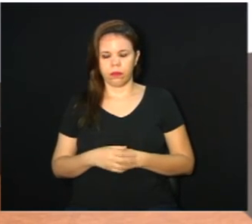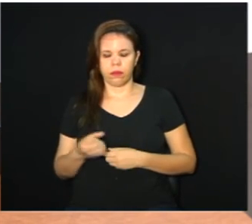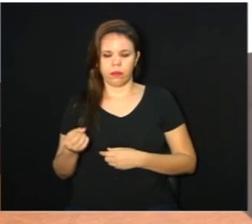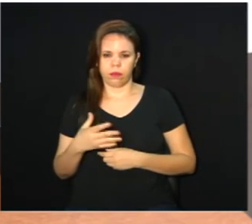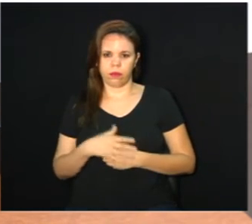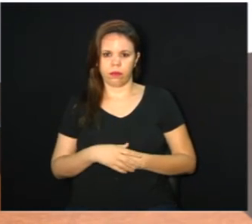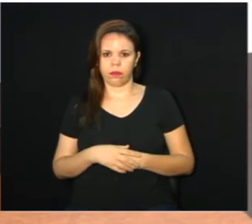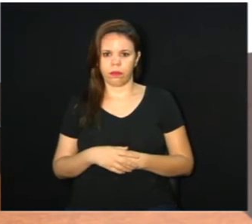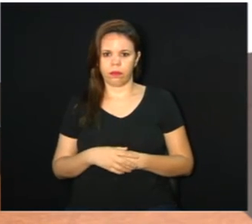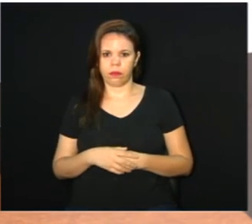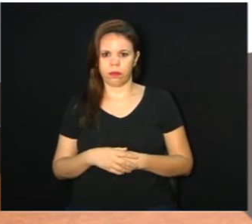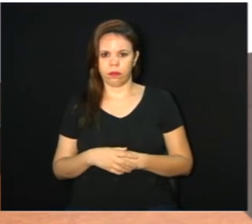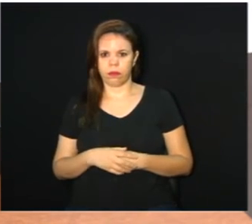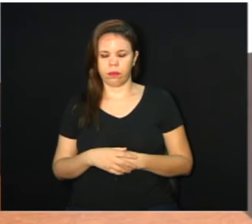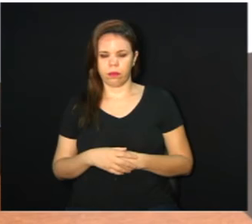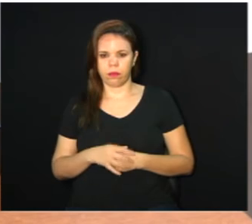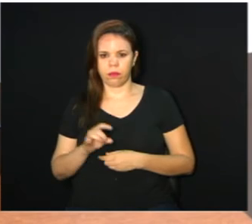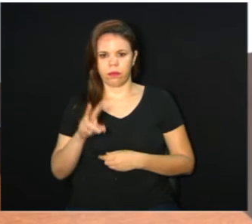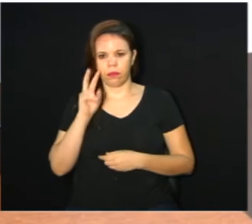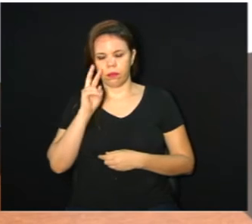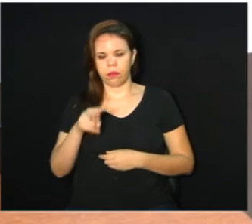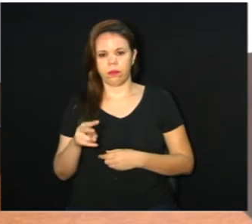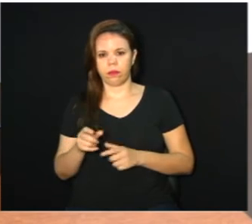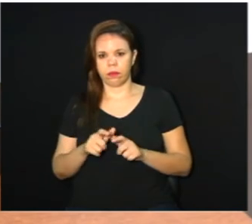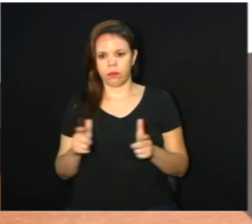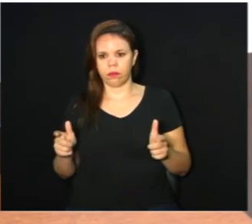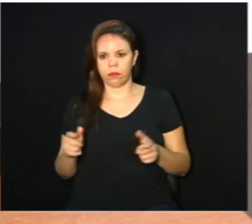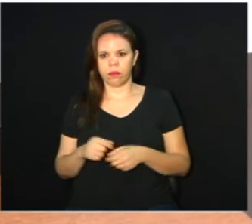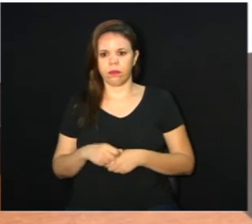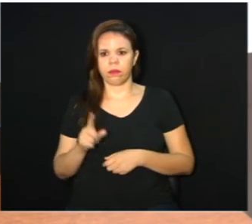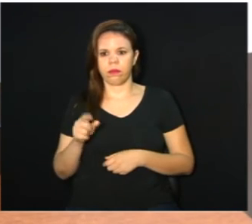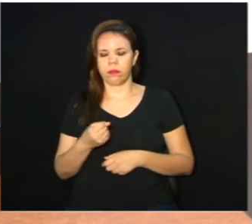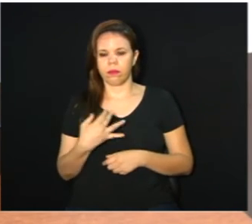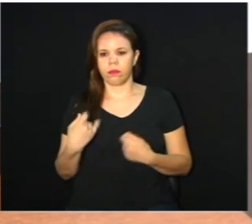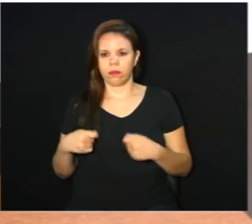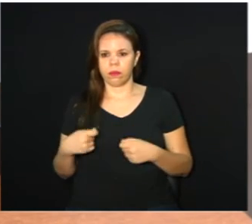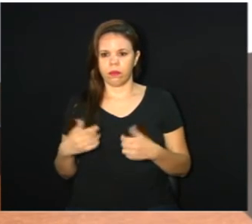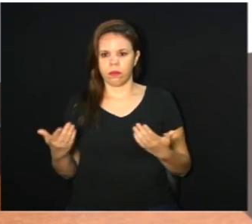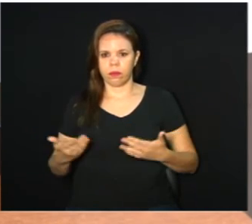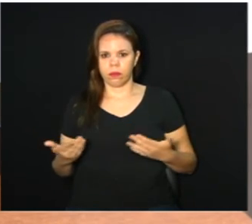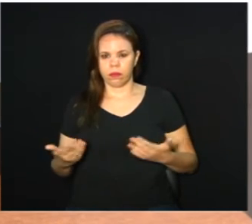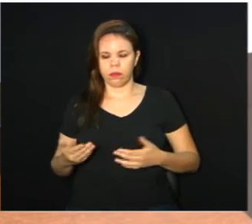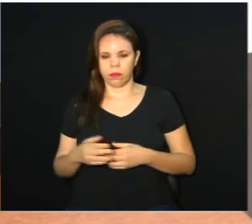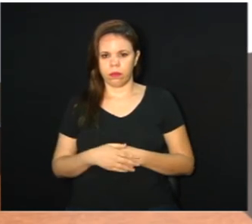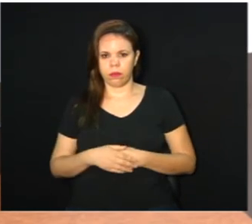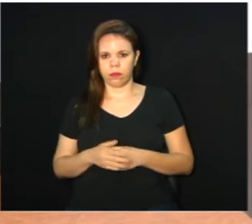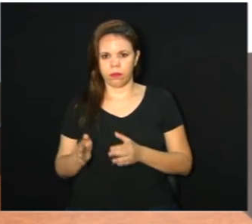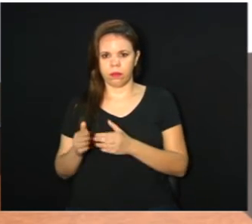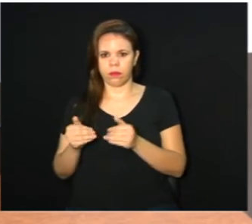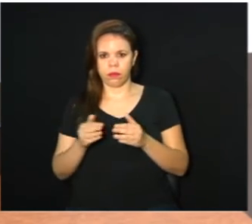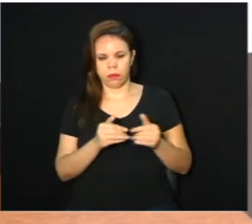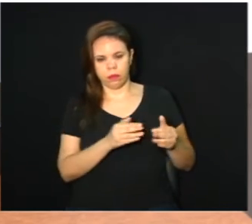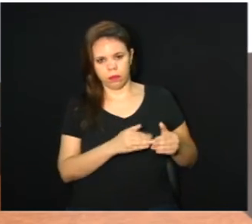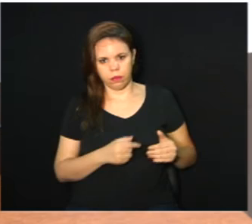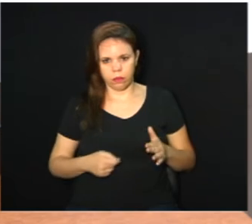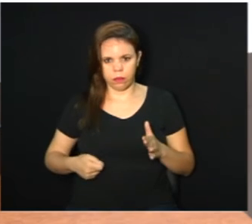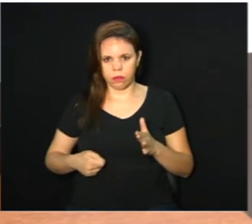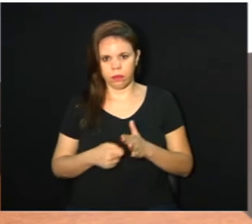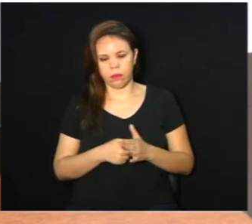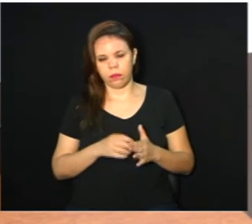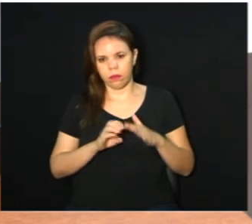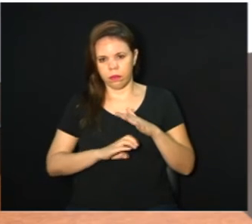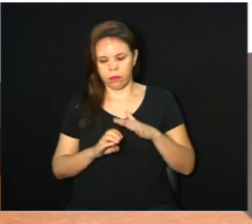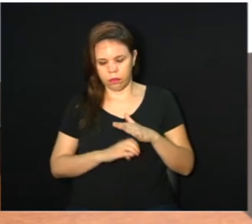Novamente, eu só vejo aumentando essa demanda. Hoje, a demanda por pedidos de conexão na nossa empresa é